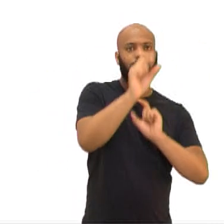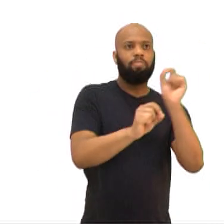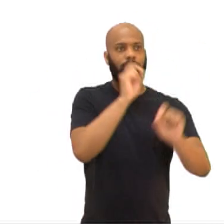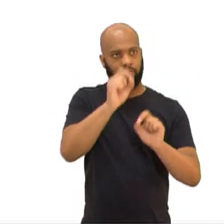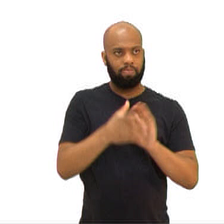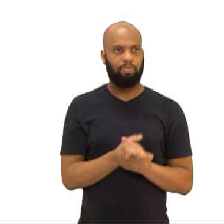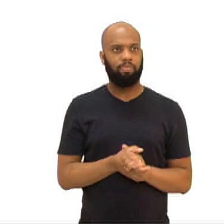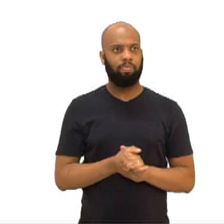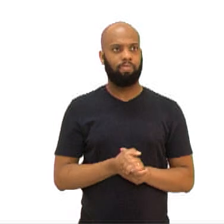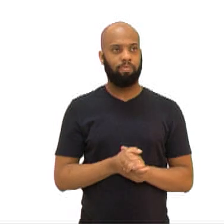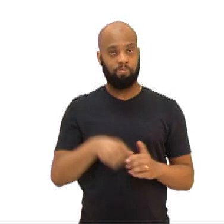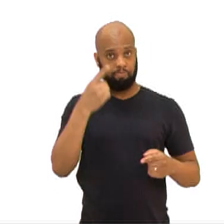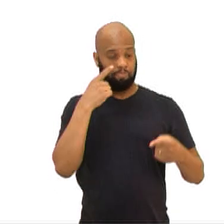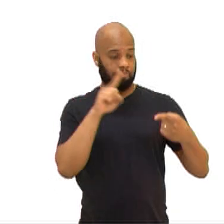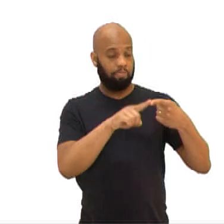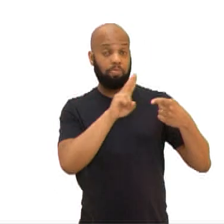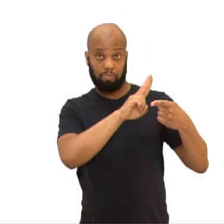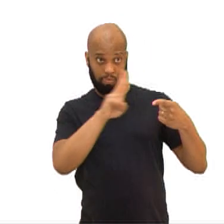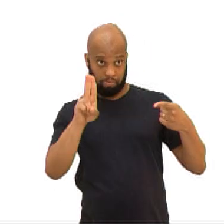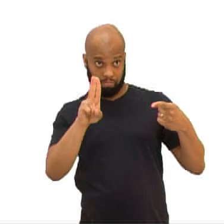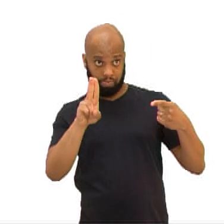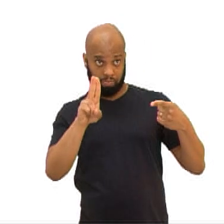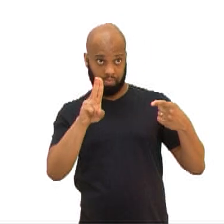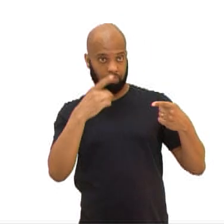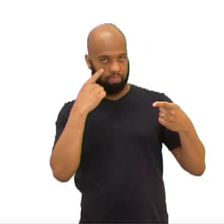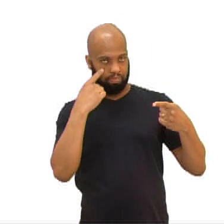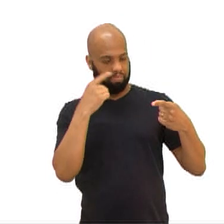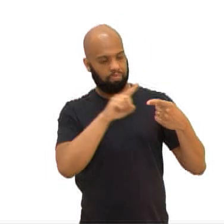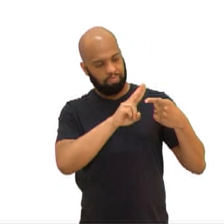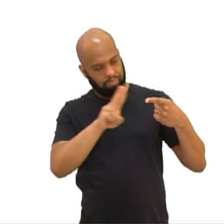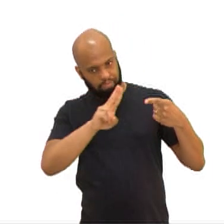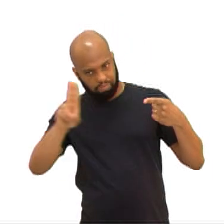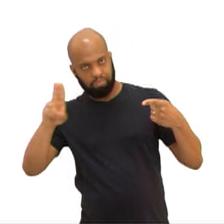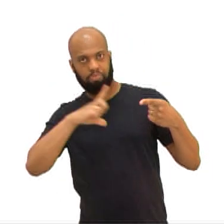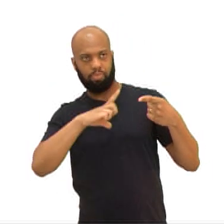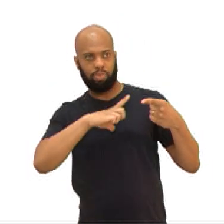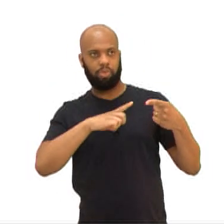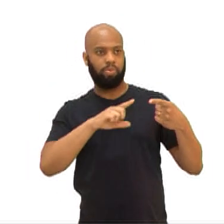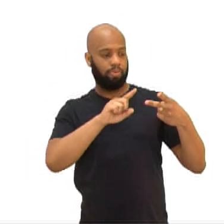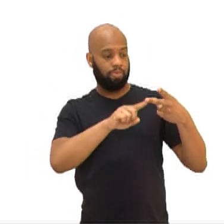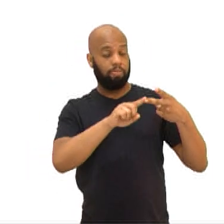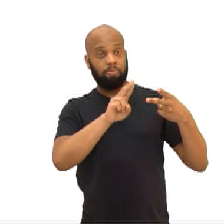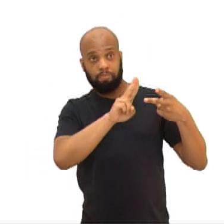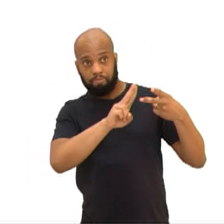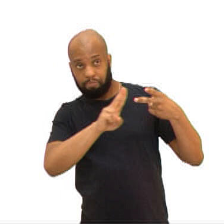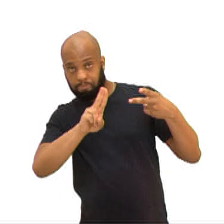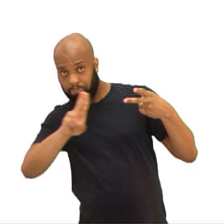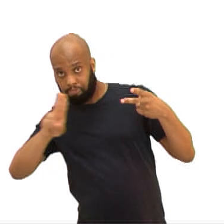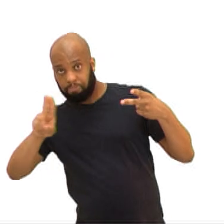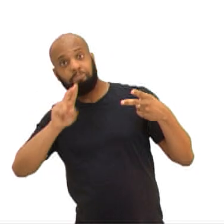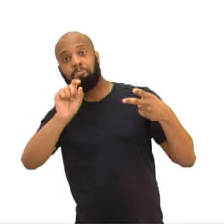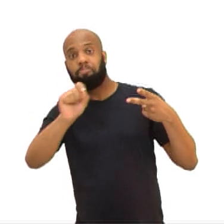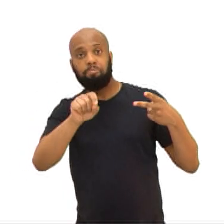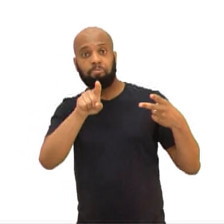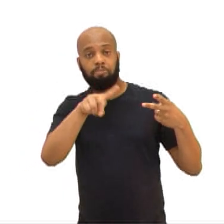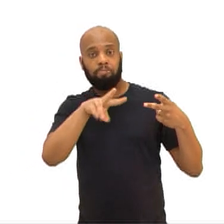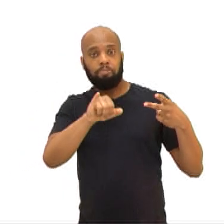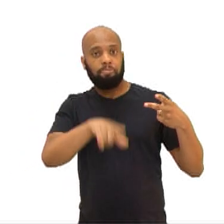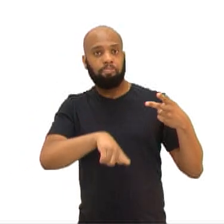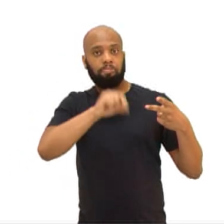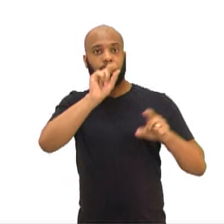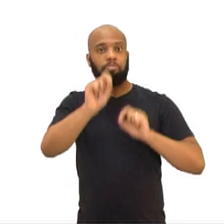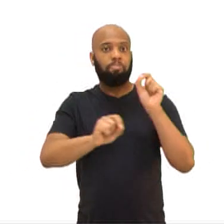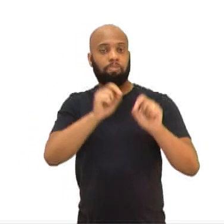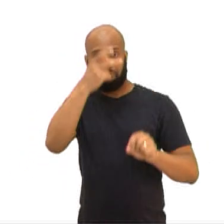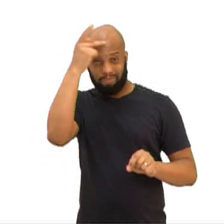Moderna? Alternativa A, Oswald de Andrade, Mário de Andrade e Manotti Del Picchia. Ou alternativa